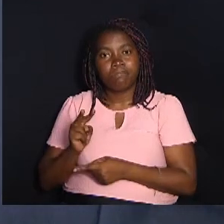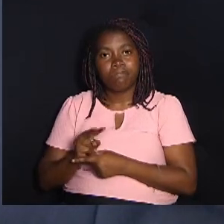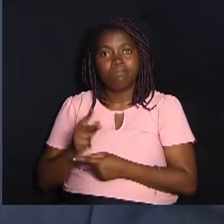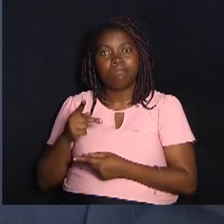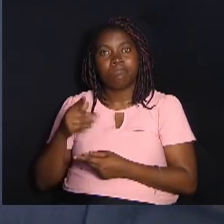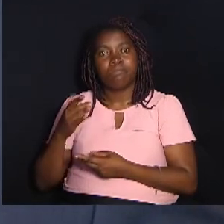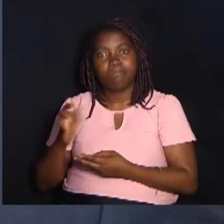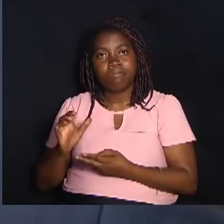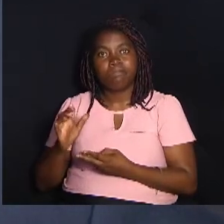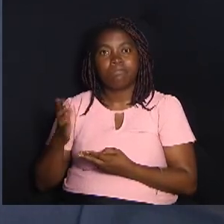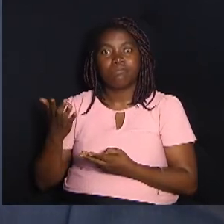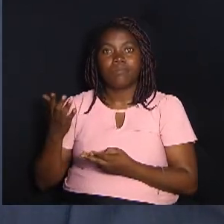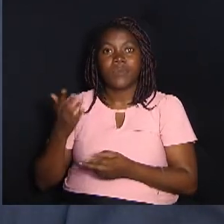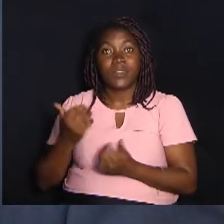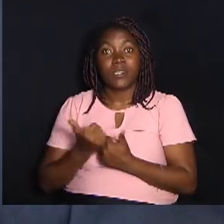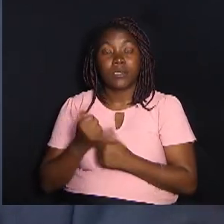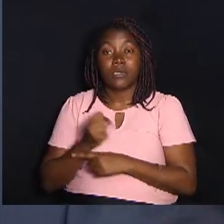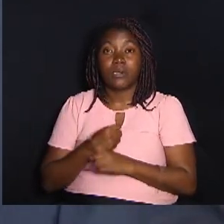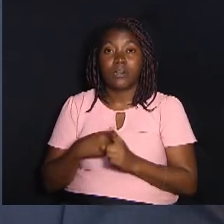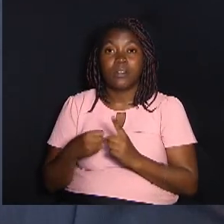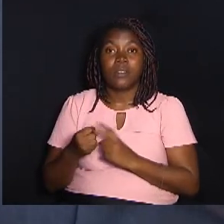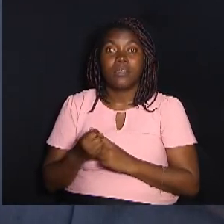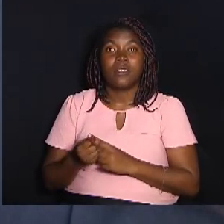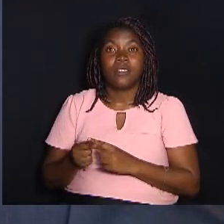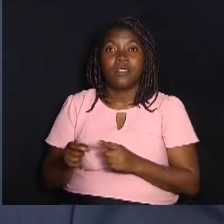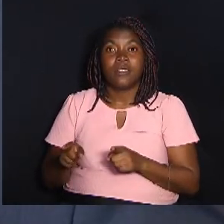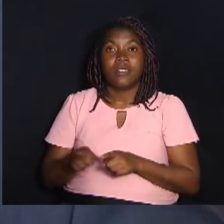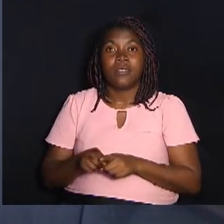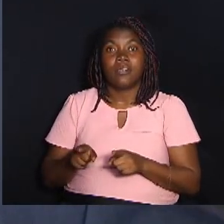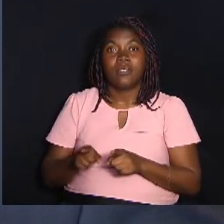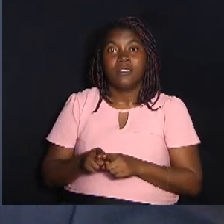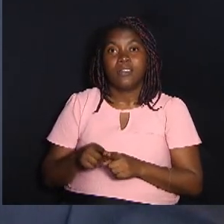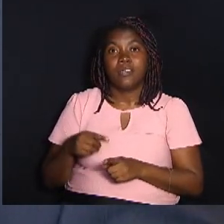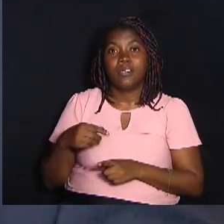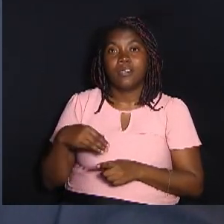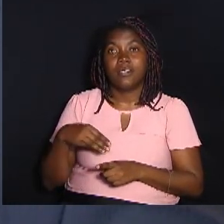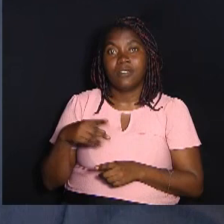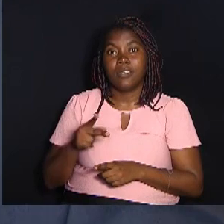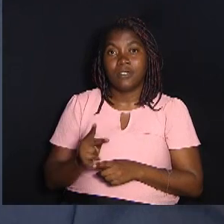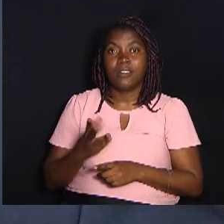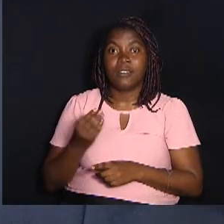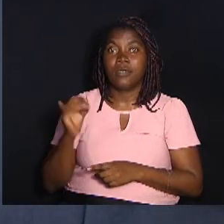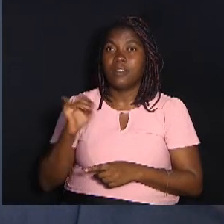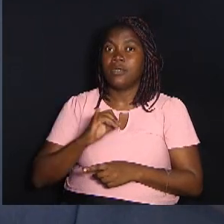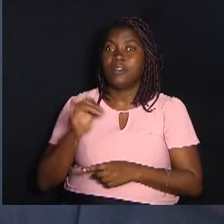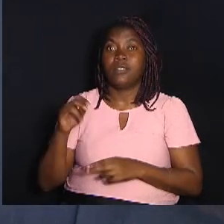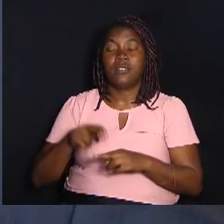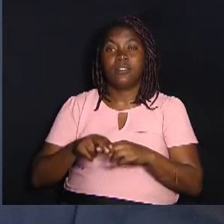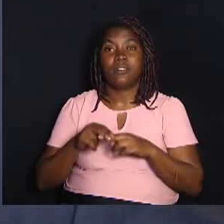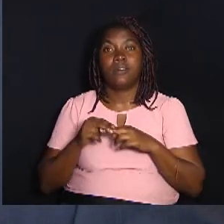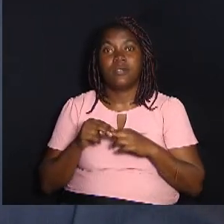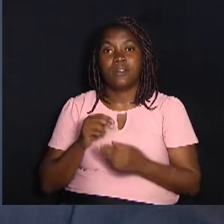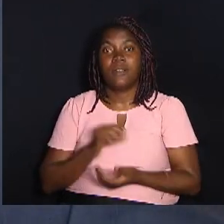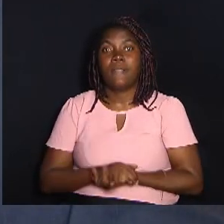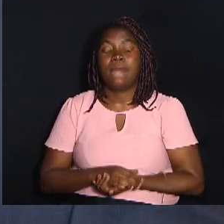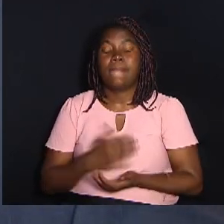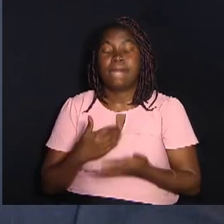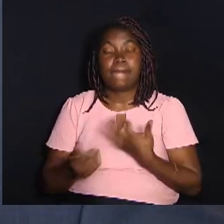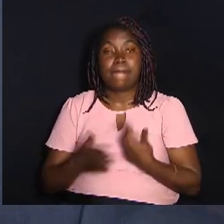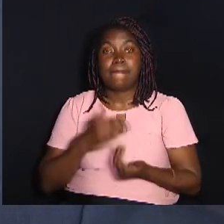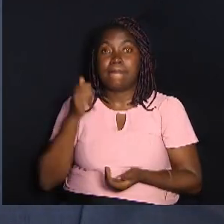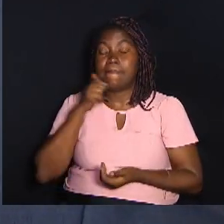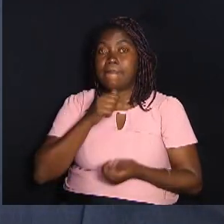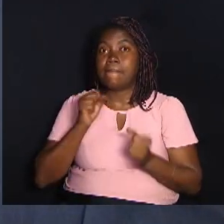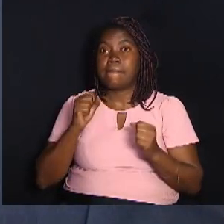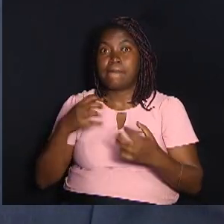a guarda Assistência Social e vive envolve também o Ministério Público então é muito interessante porque eh